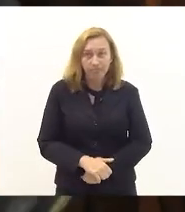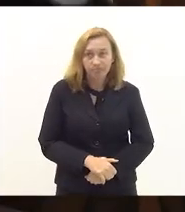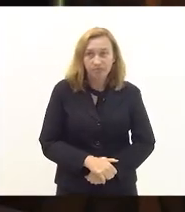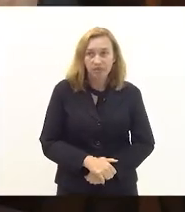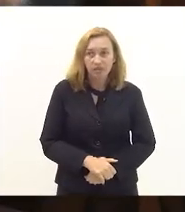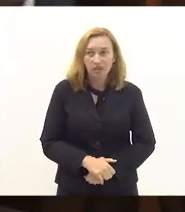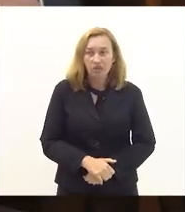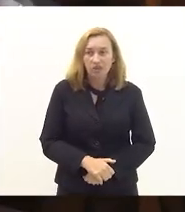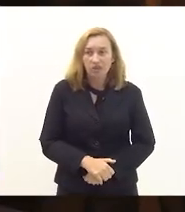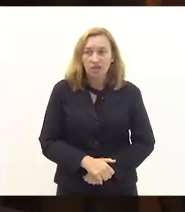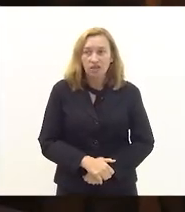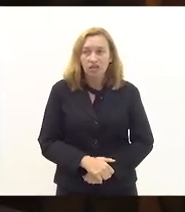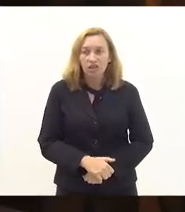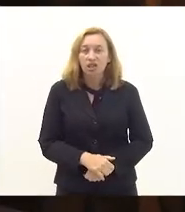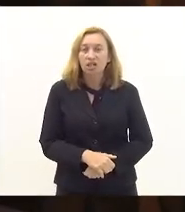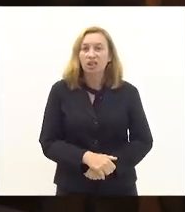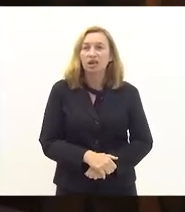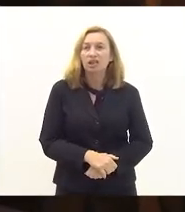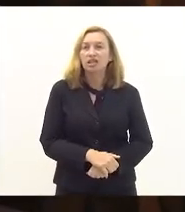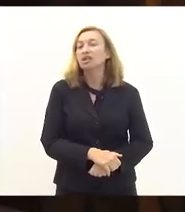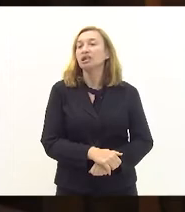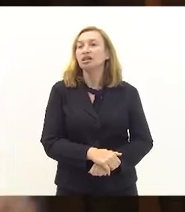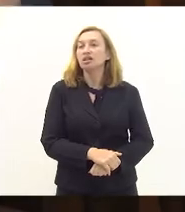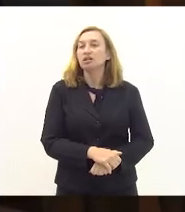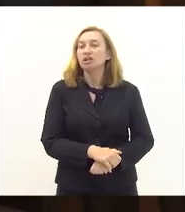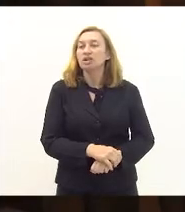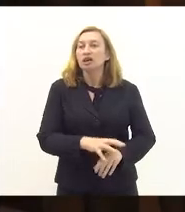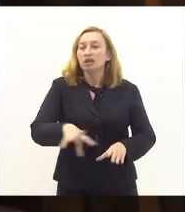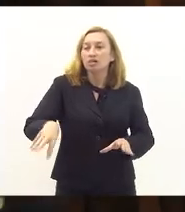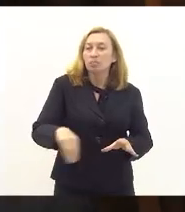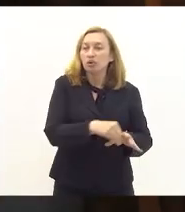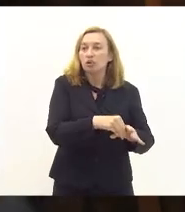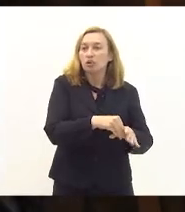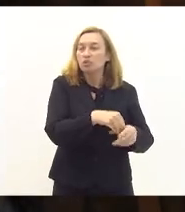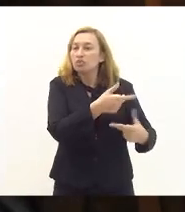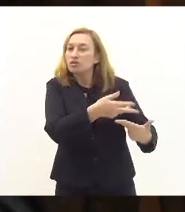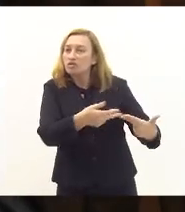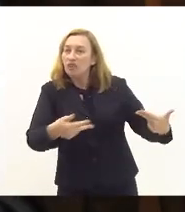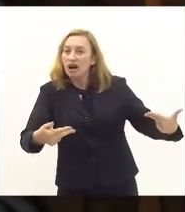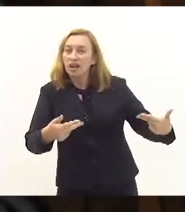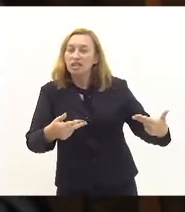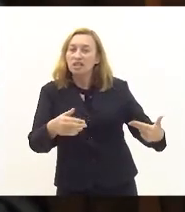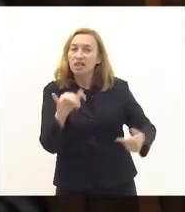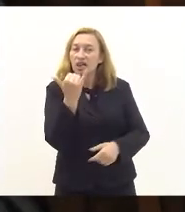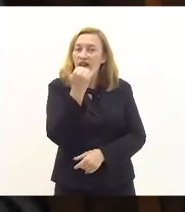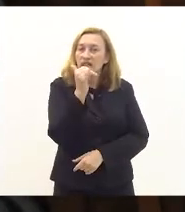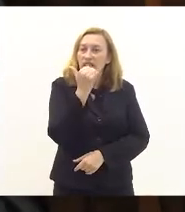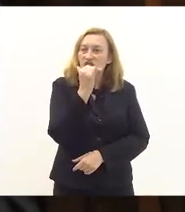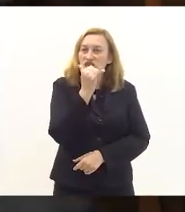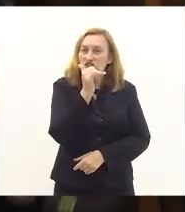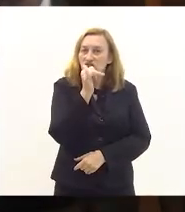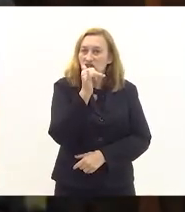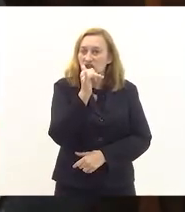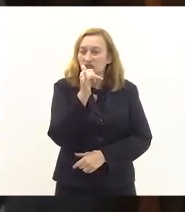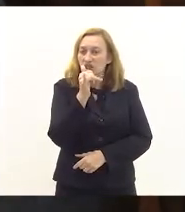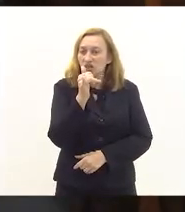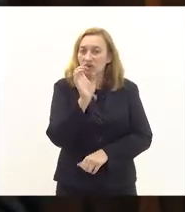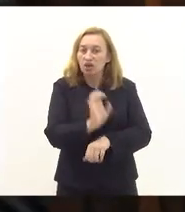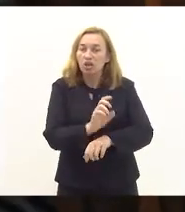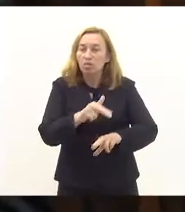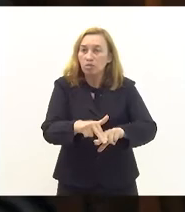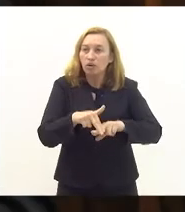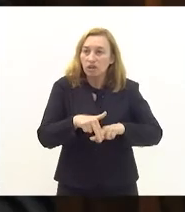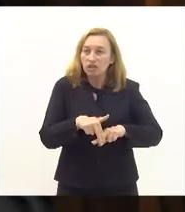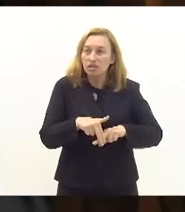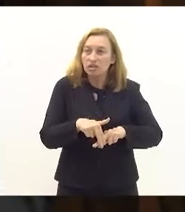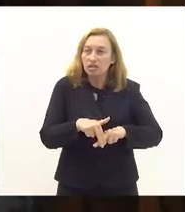Ele industrializou o estado, ele implantou 1 milhão de quilowatts de energia elétrica, e por causa desse programa é que